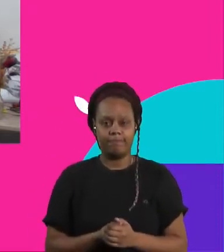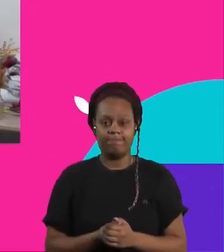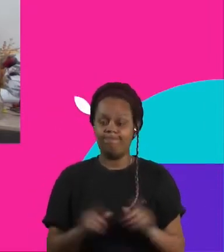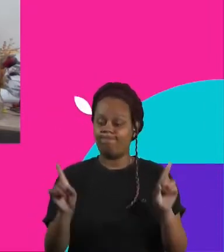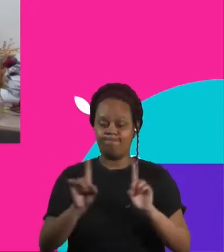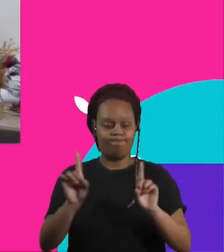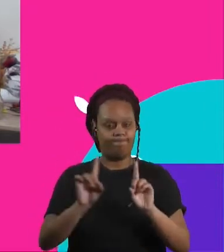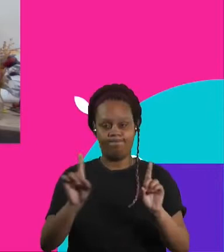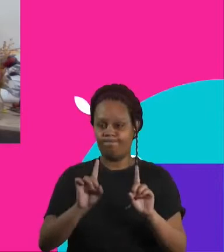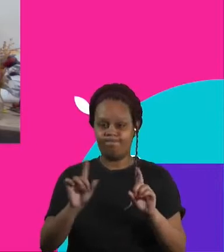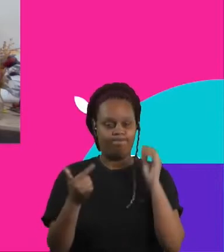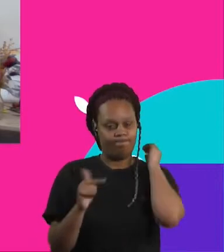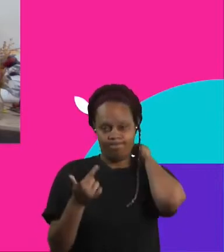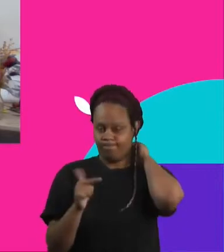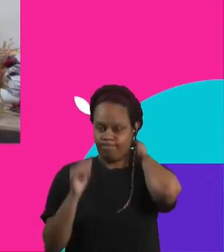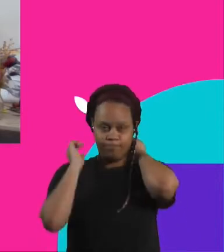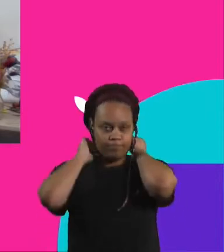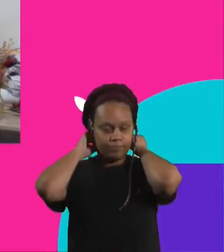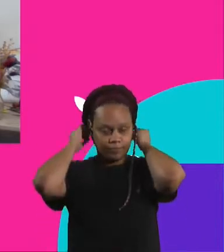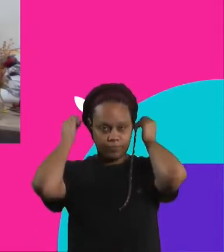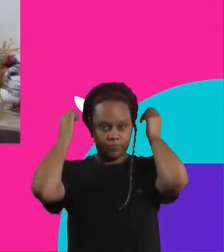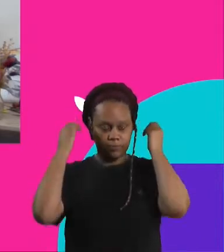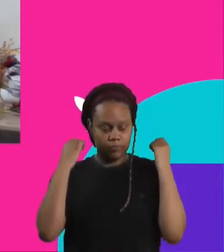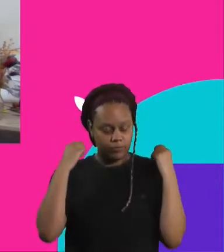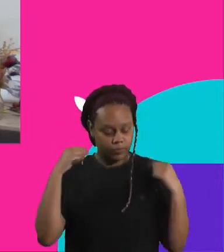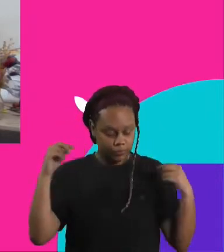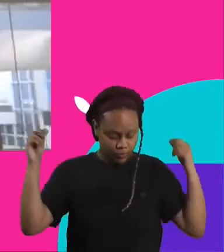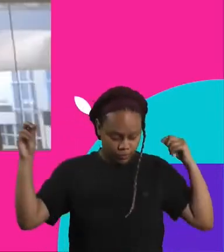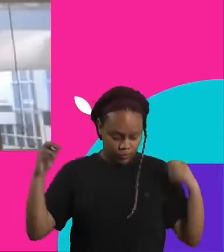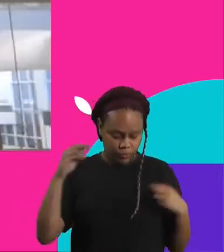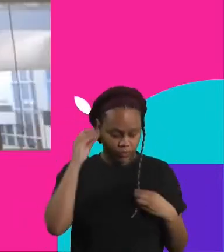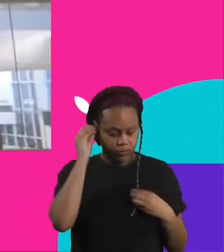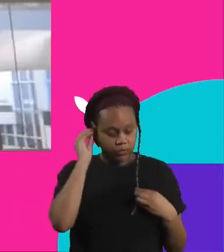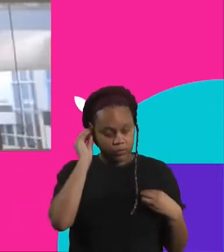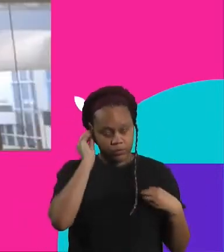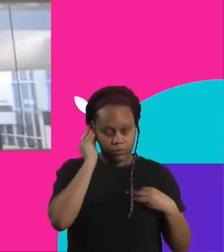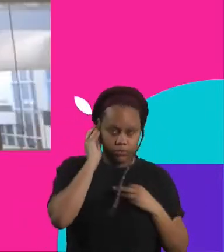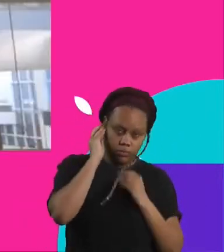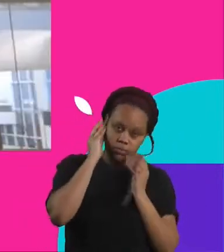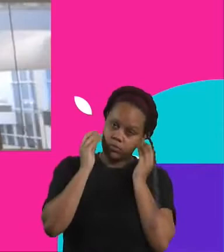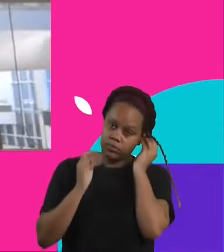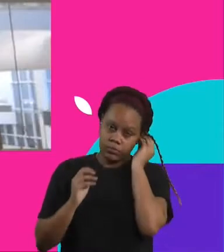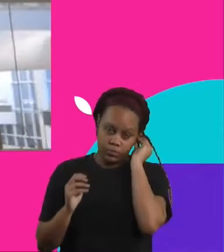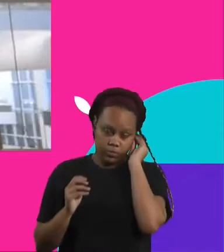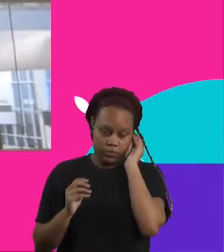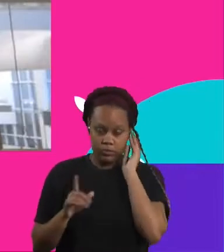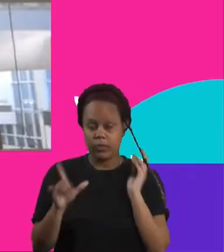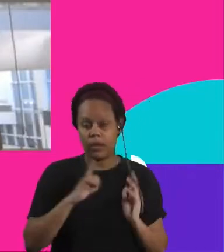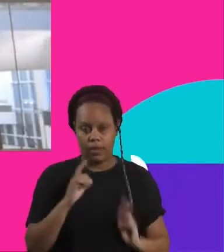Não existe, né? Não existe. A gente tem algumas melhores práticas quando se fala de mensuração de